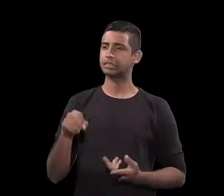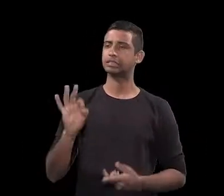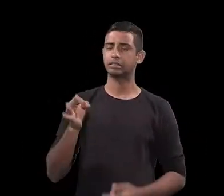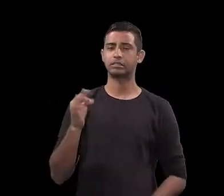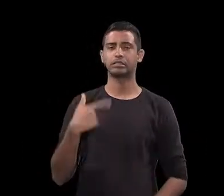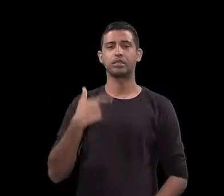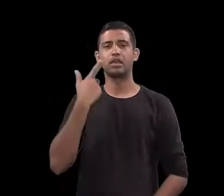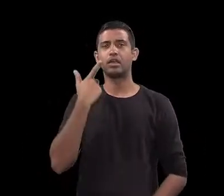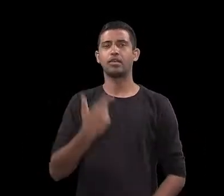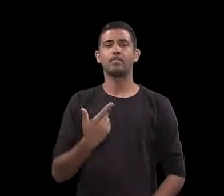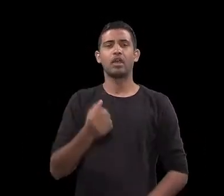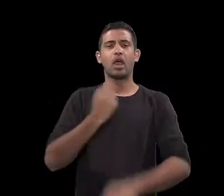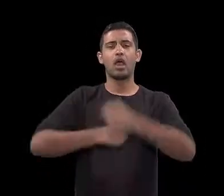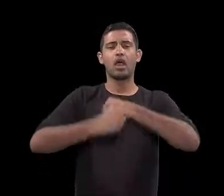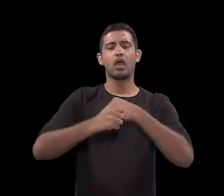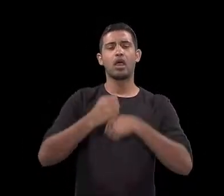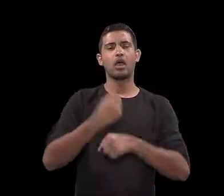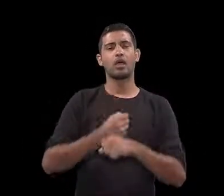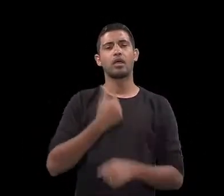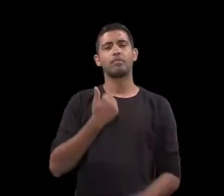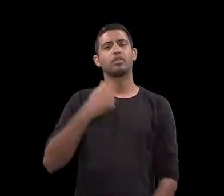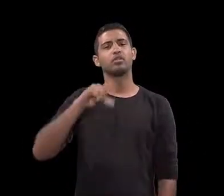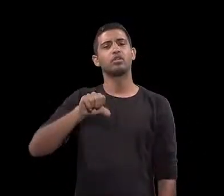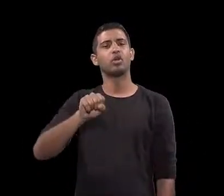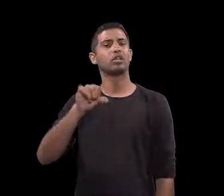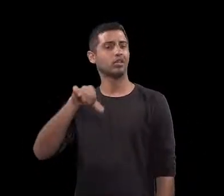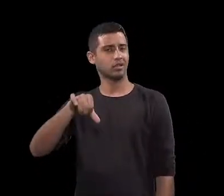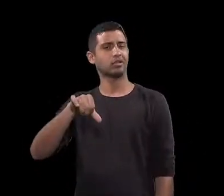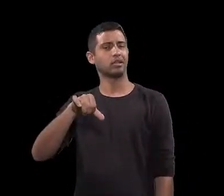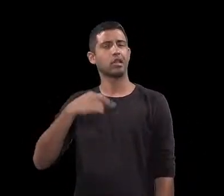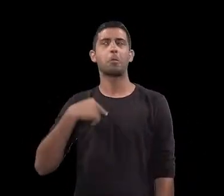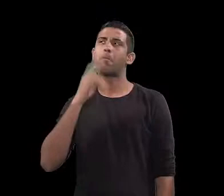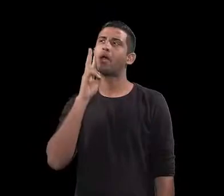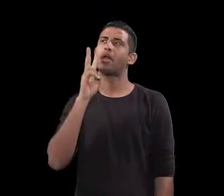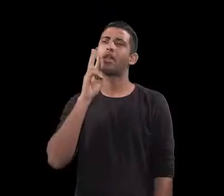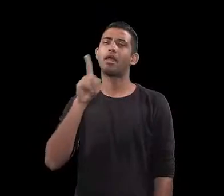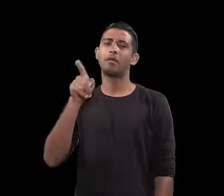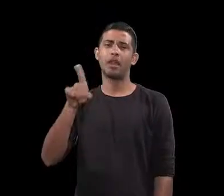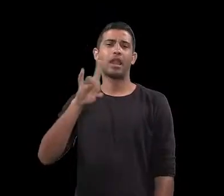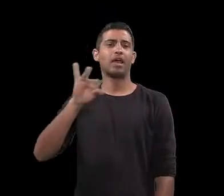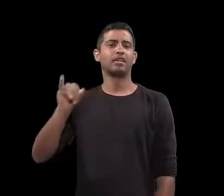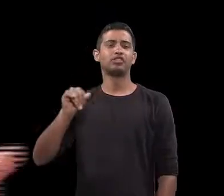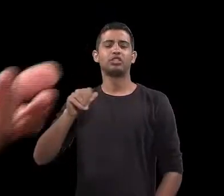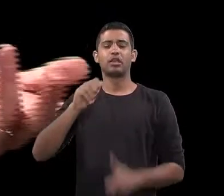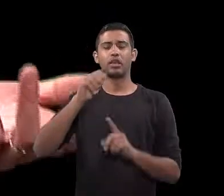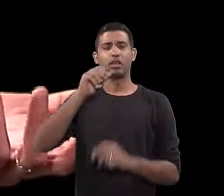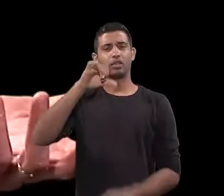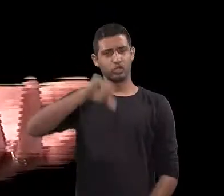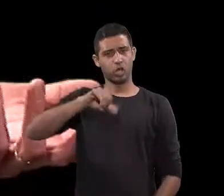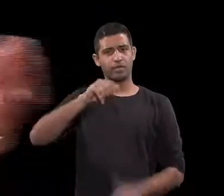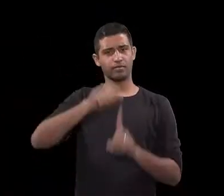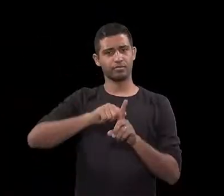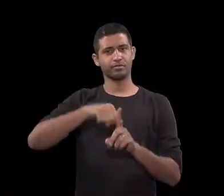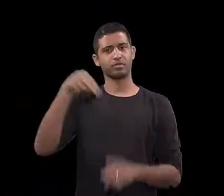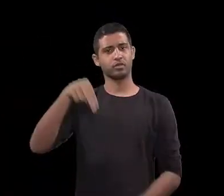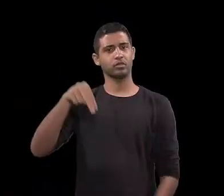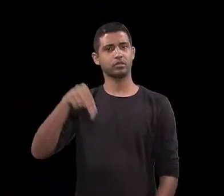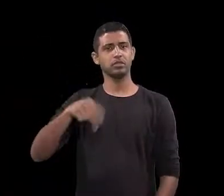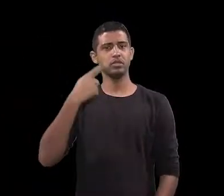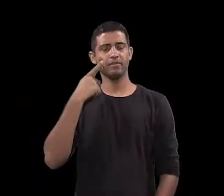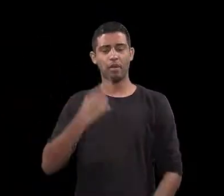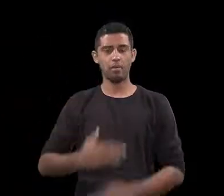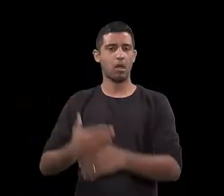Foi no ano 89, ainda lembro, esse dia foi o dia 9 de novembro,